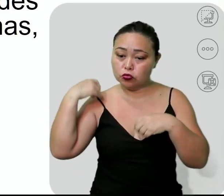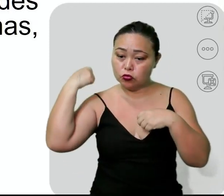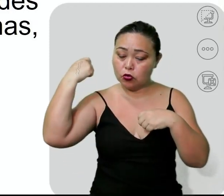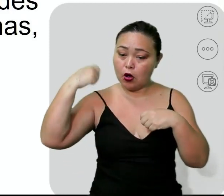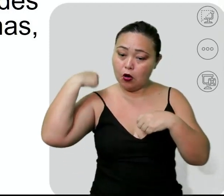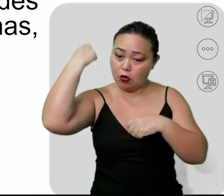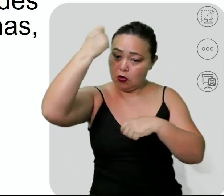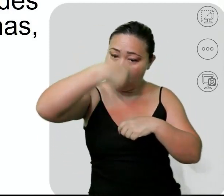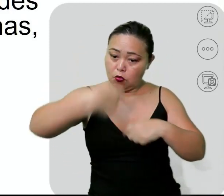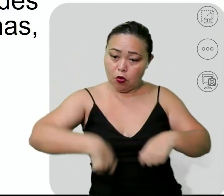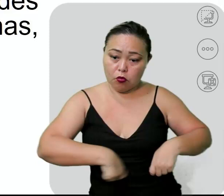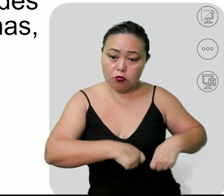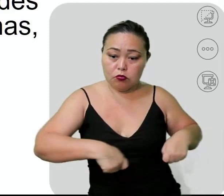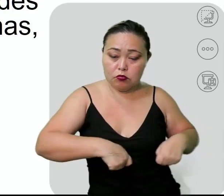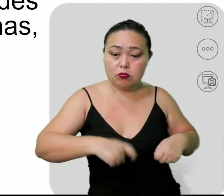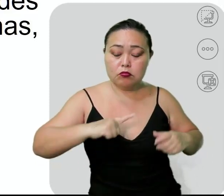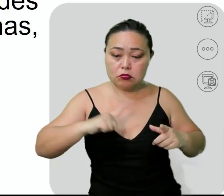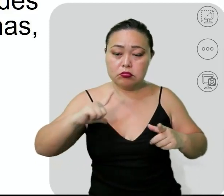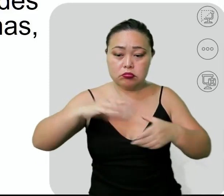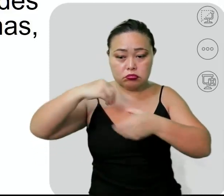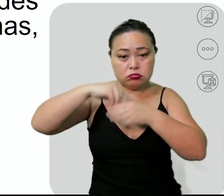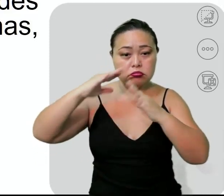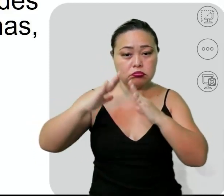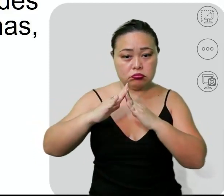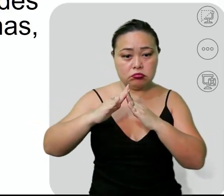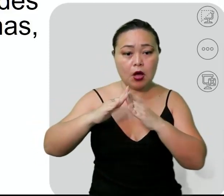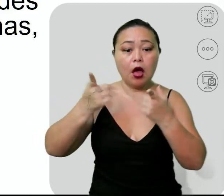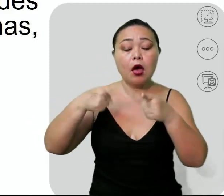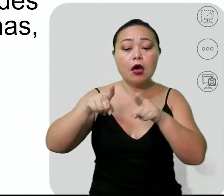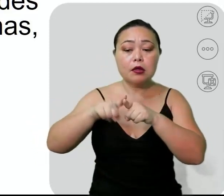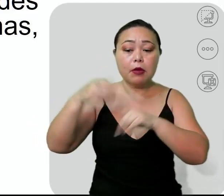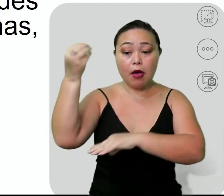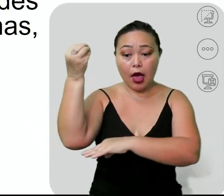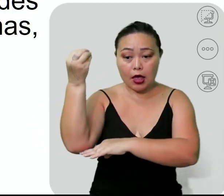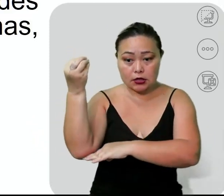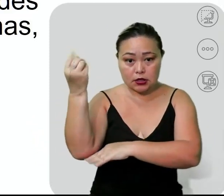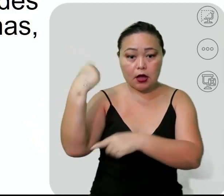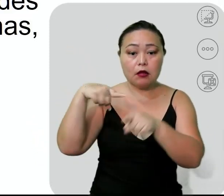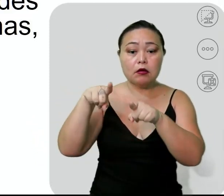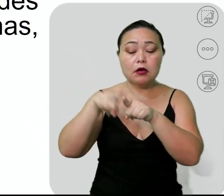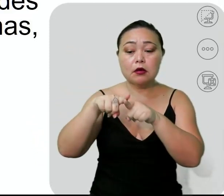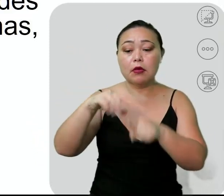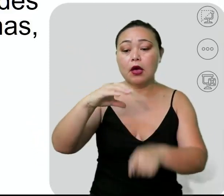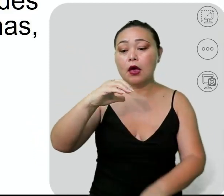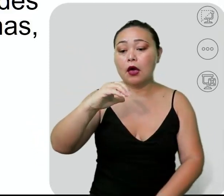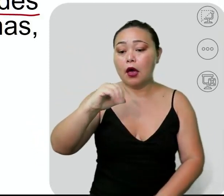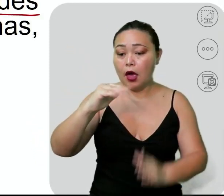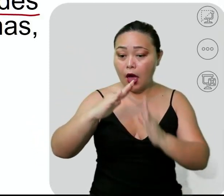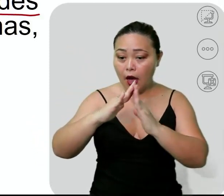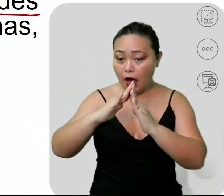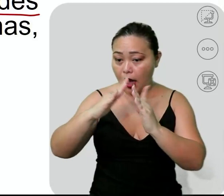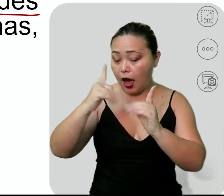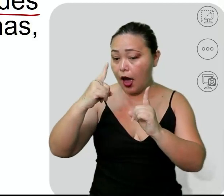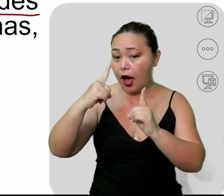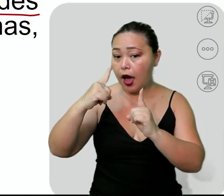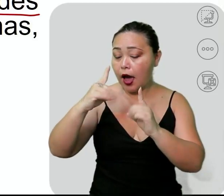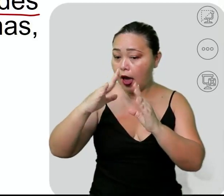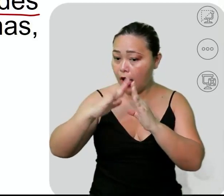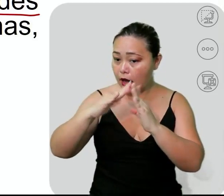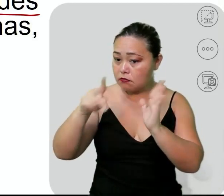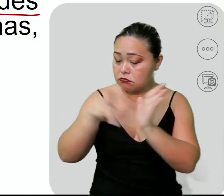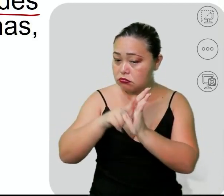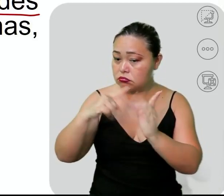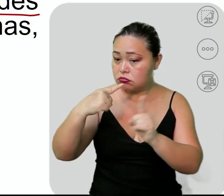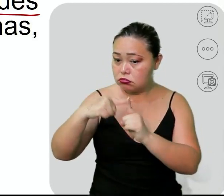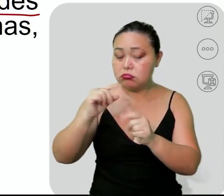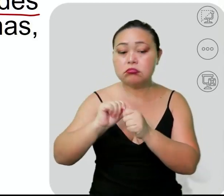castelos e também catedrais. No início, grande parte dessas cidades